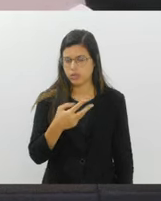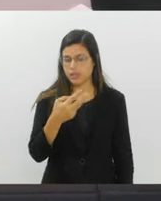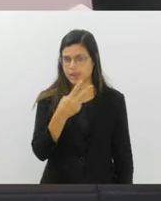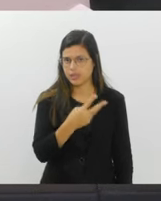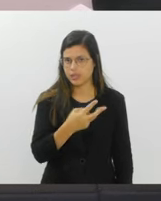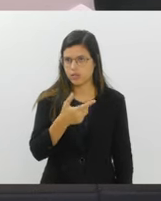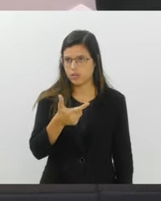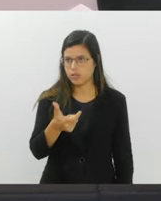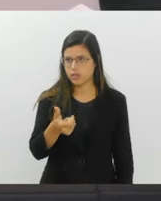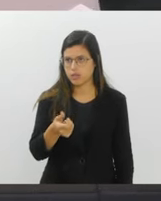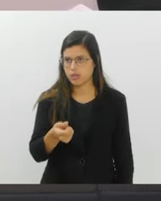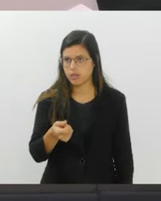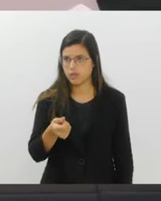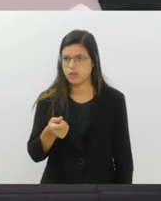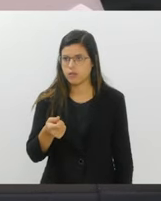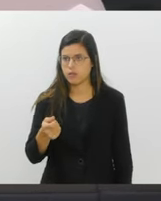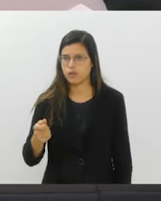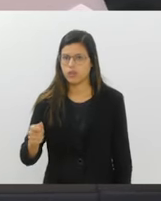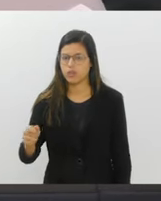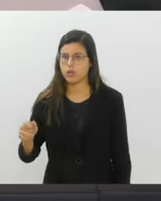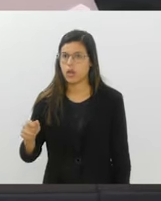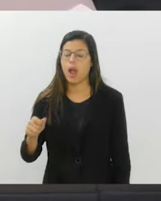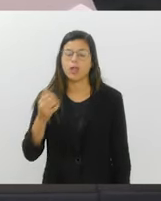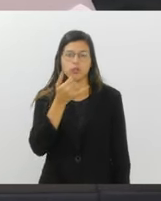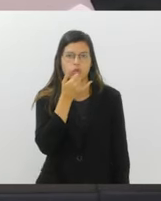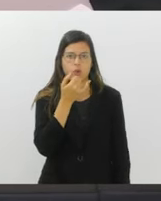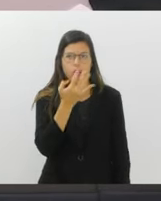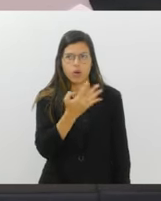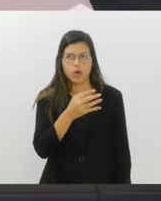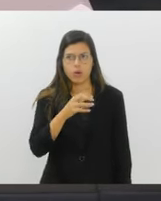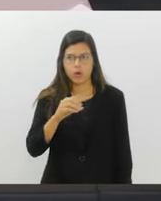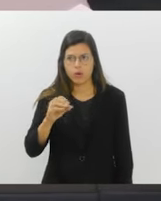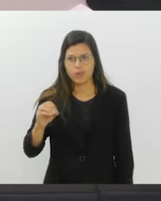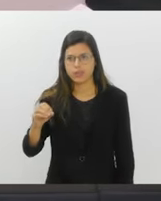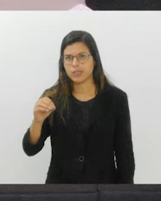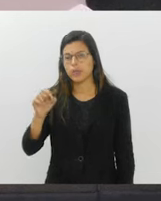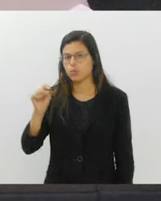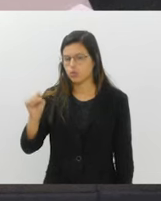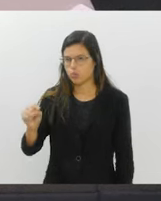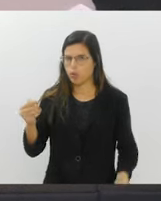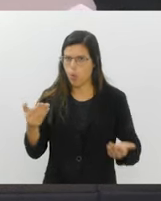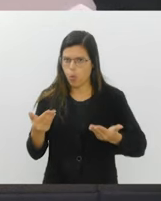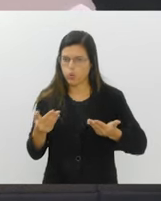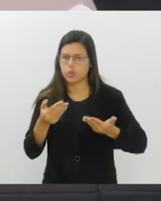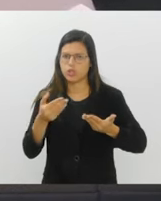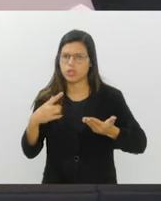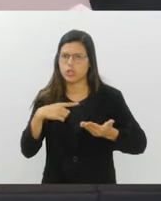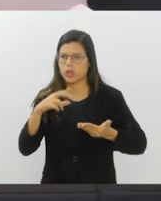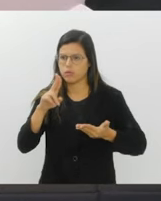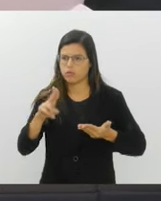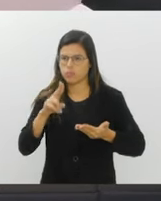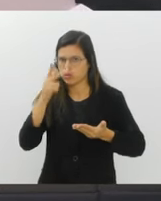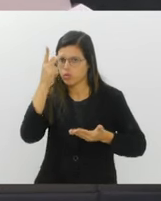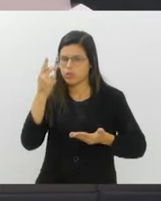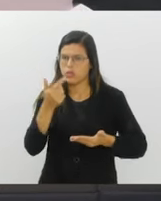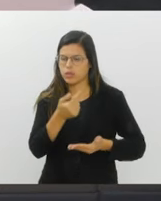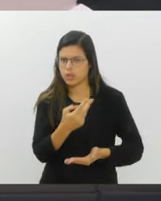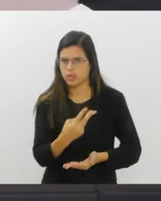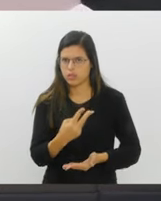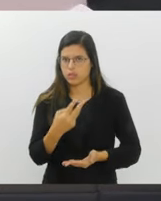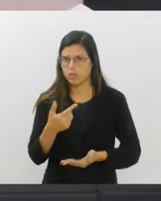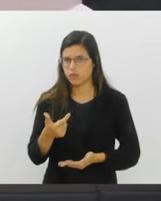Não, break-even é 400 mil. Não, o break-even é 400 mil. Hoje opera com 320 mil. Esses 400 mil